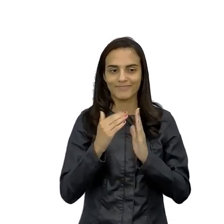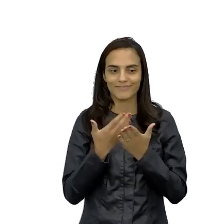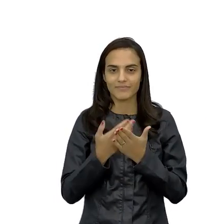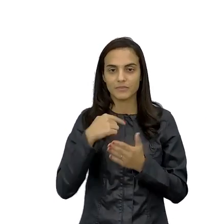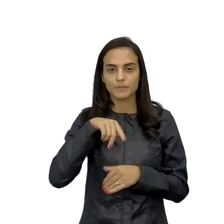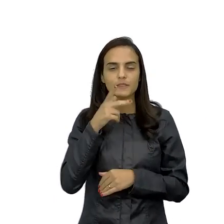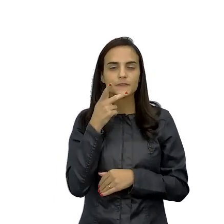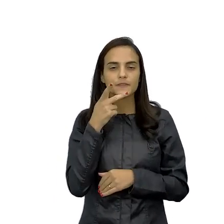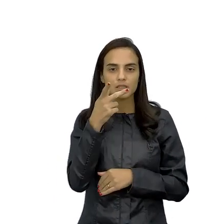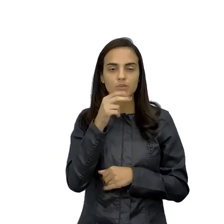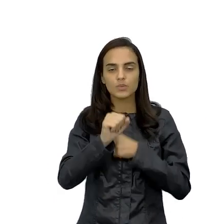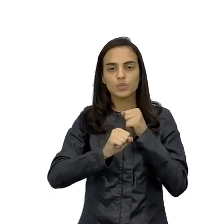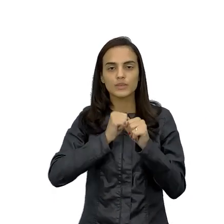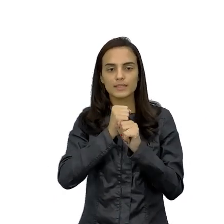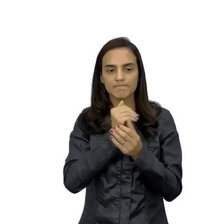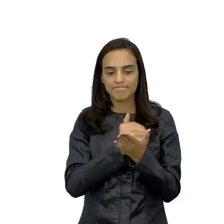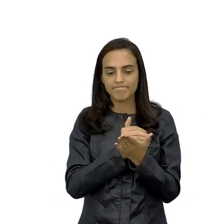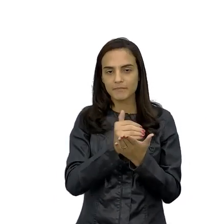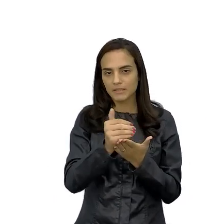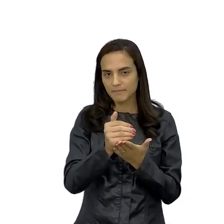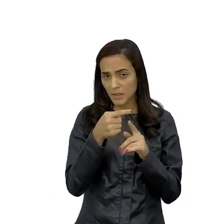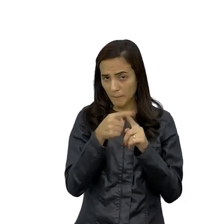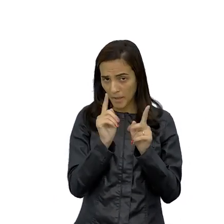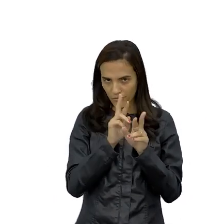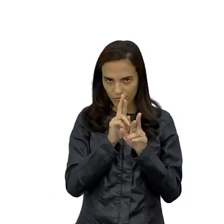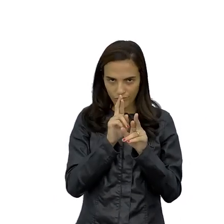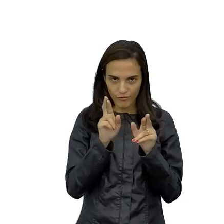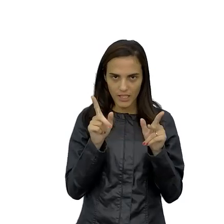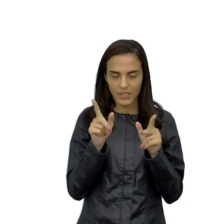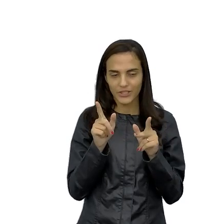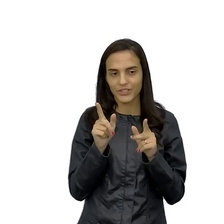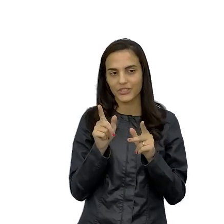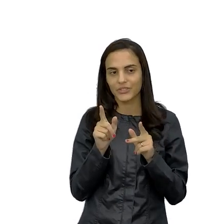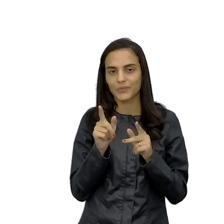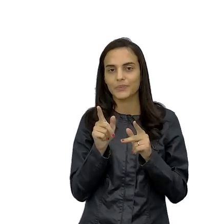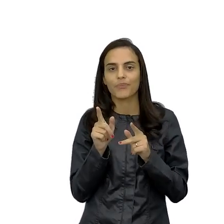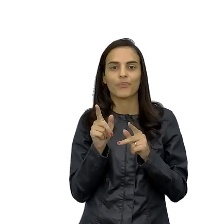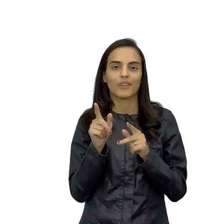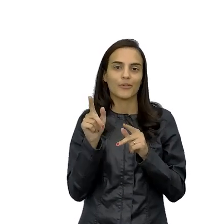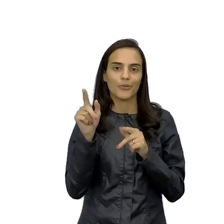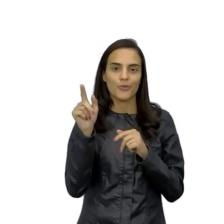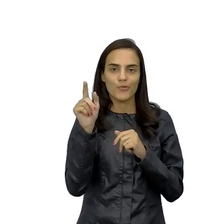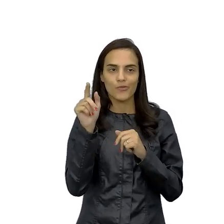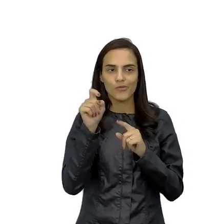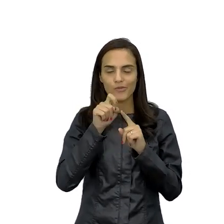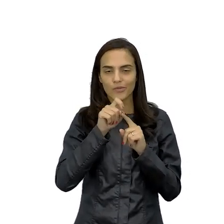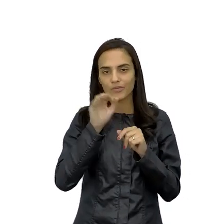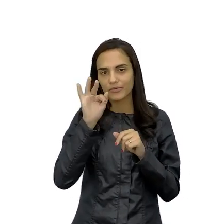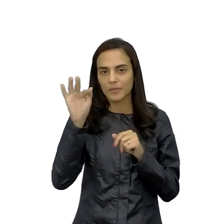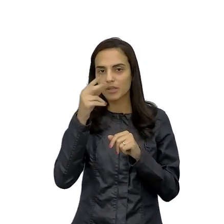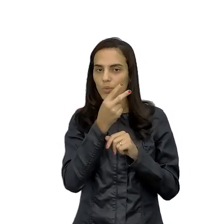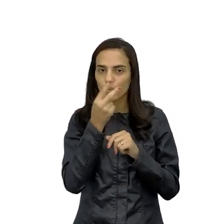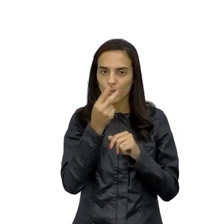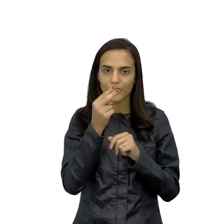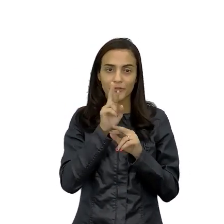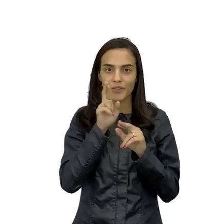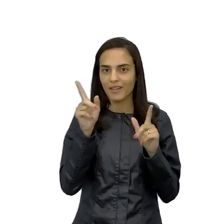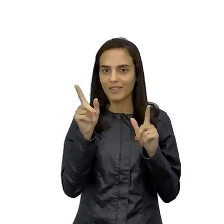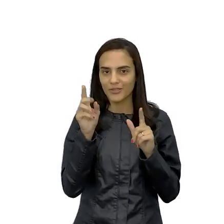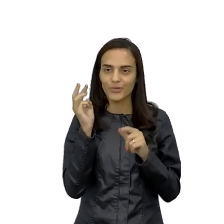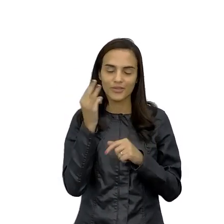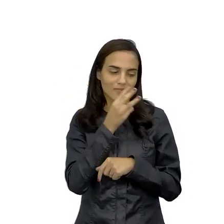está falando aqui dos anos iniciais, mas não é diferente no Fundamental 2 e também não é diferente no ensino